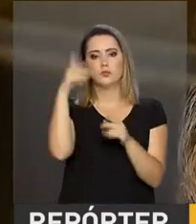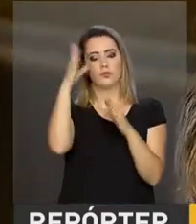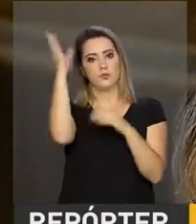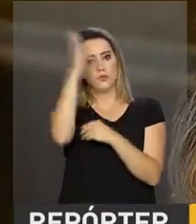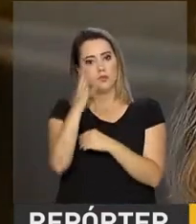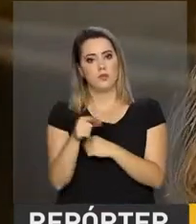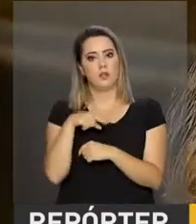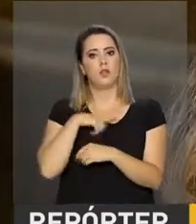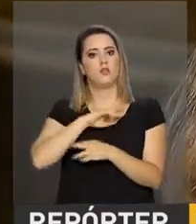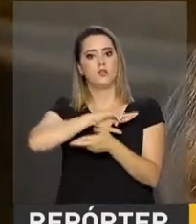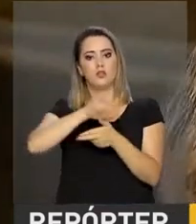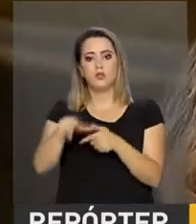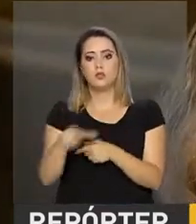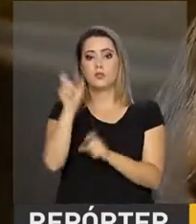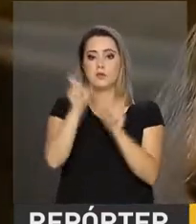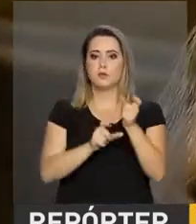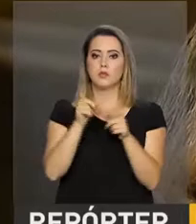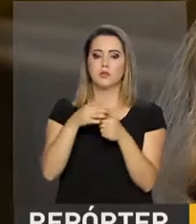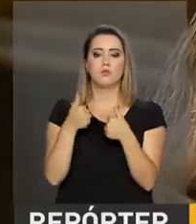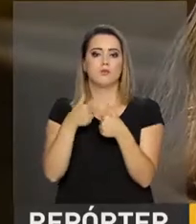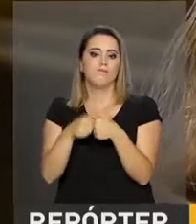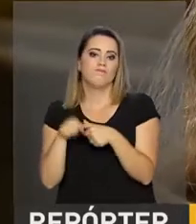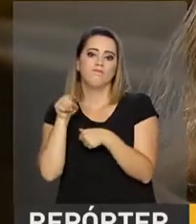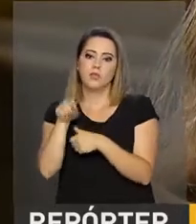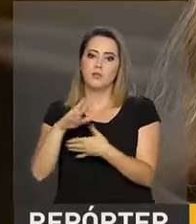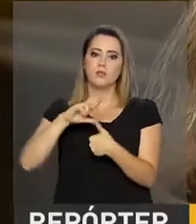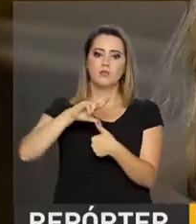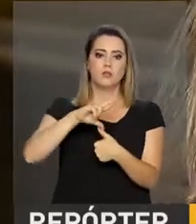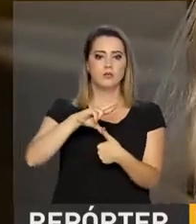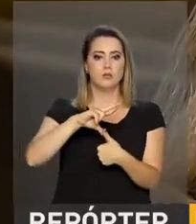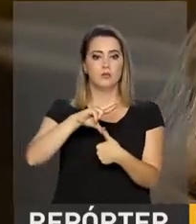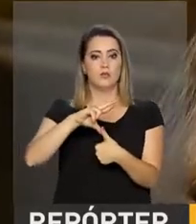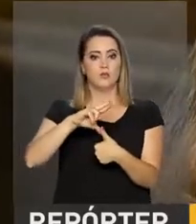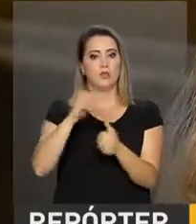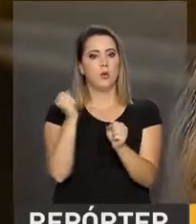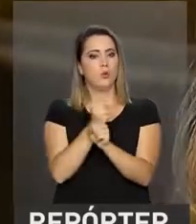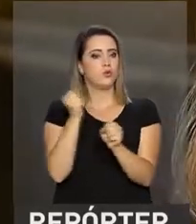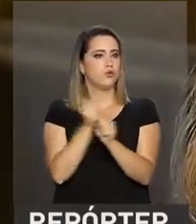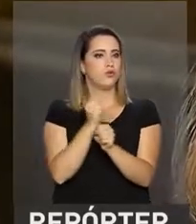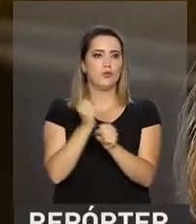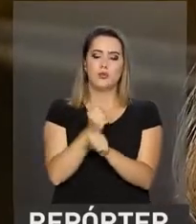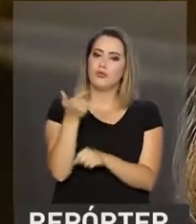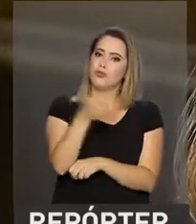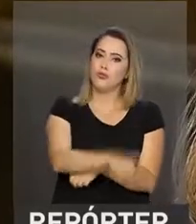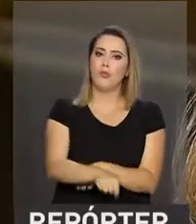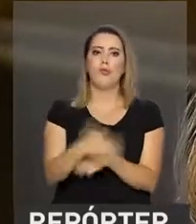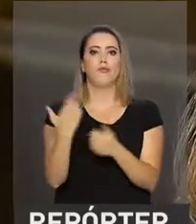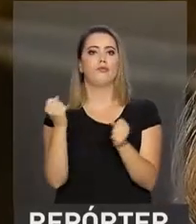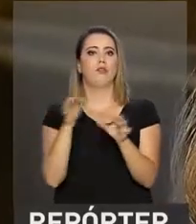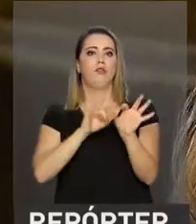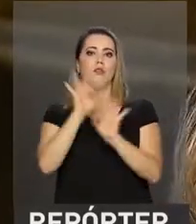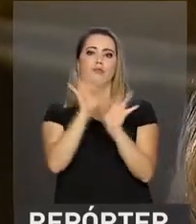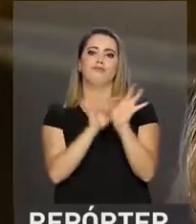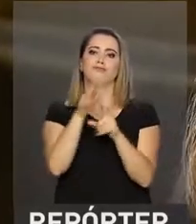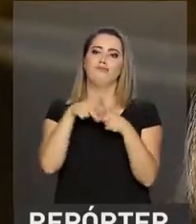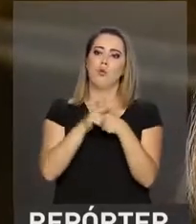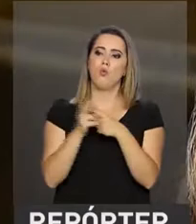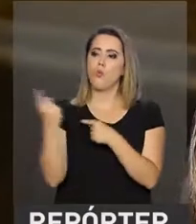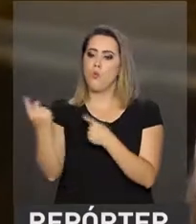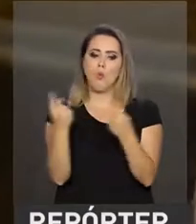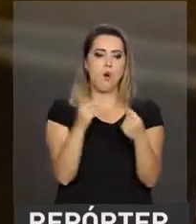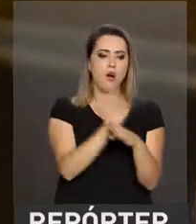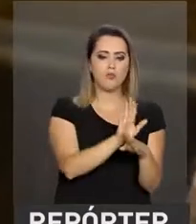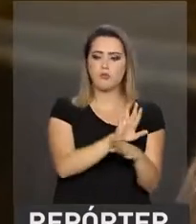muita gente lá que ficou meu esposo ficou ele está tentando reconstruir está tentando é consertar um ajudando o outro